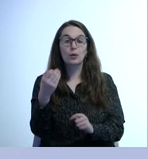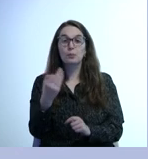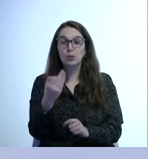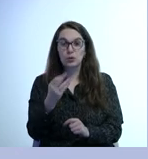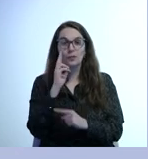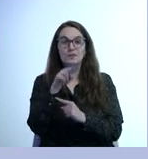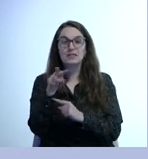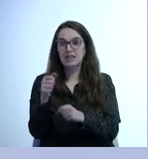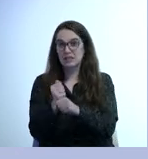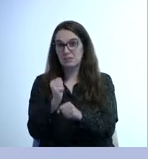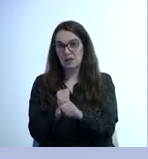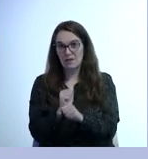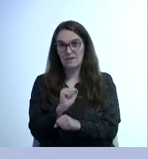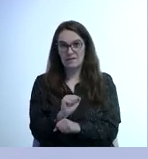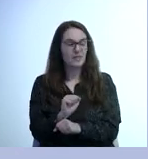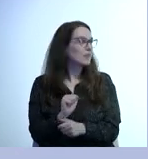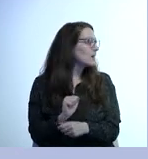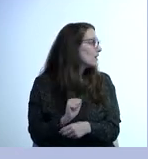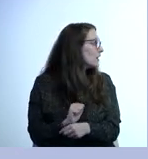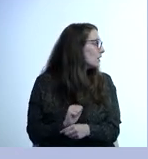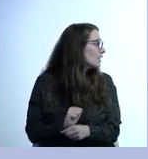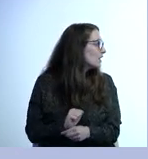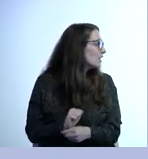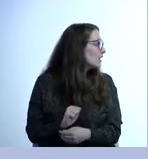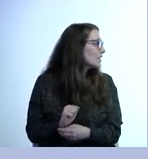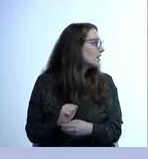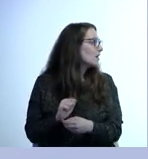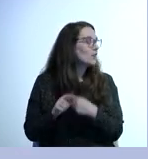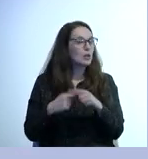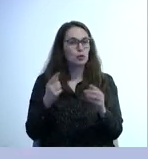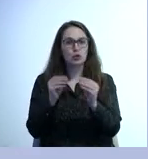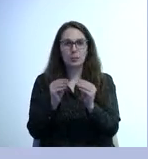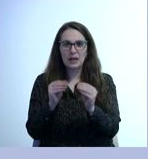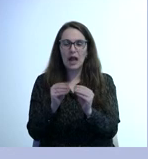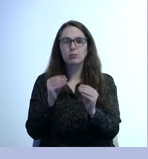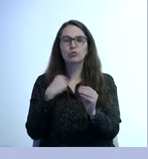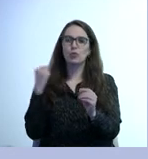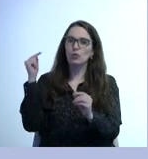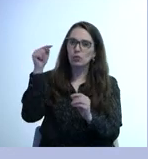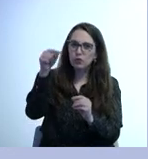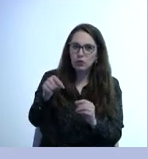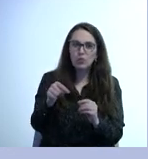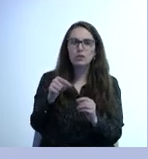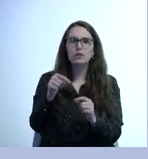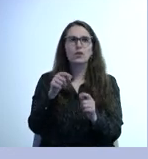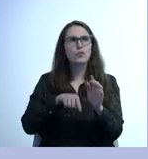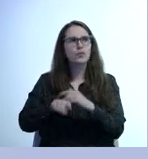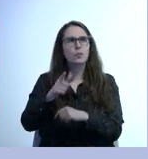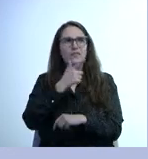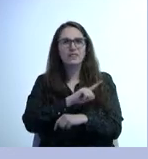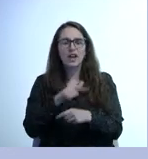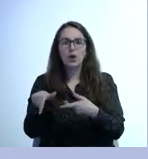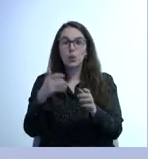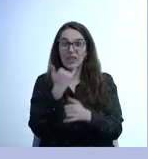as suas obras e depois já tínhamos combinado, fui ter consigo, estivemos primeiro no café na Rua da